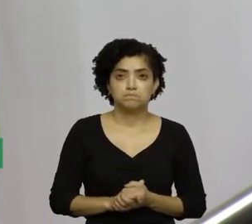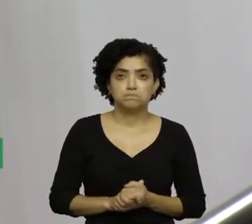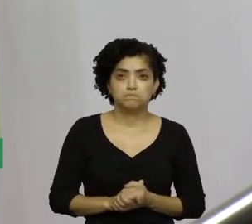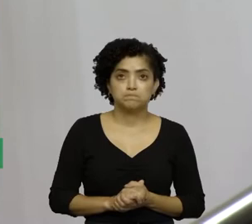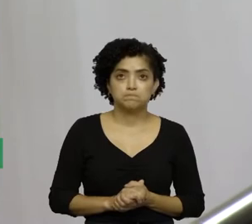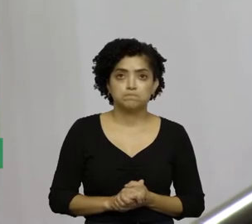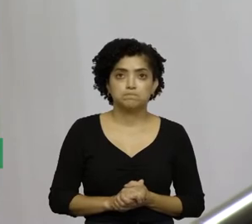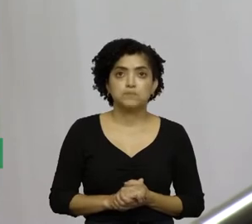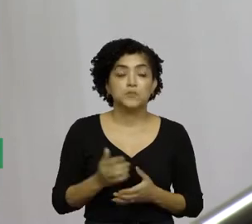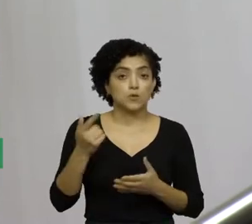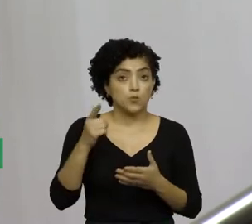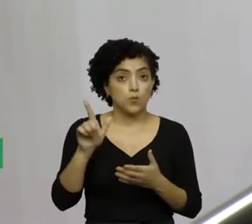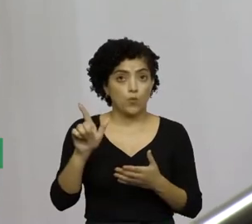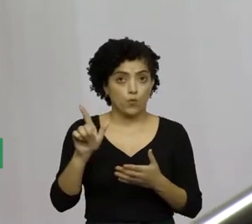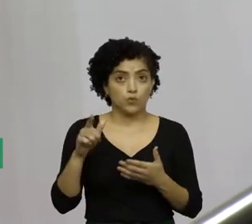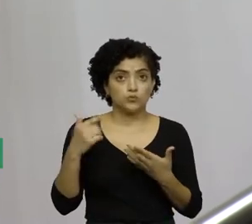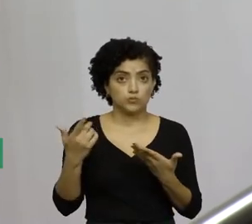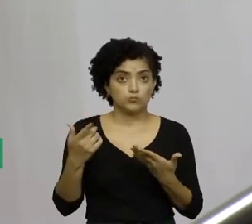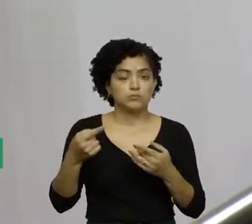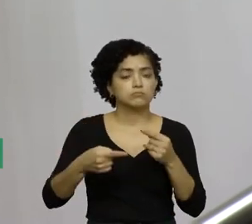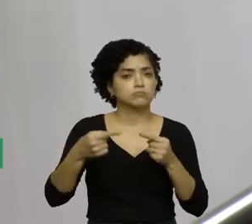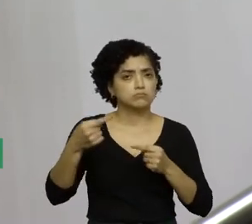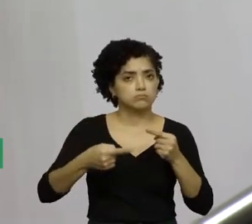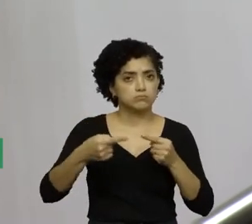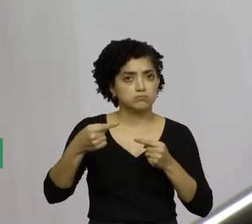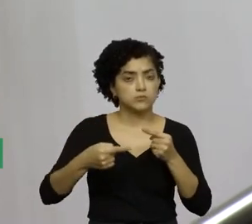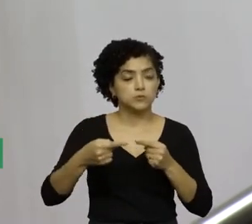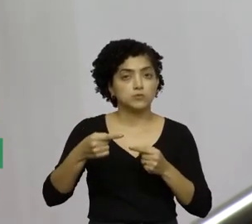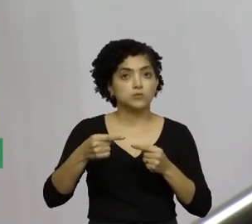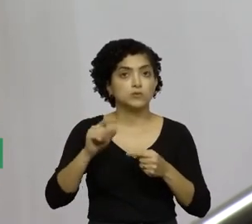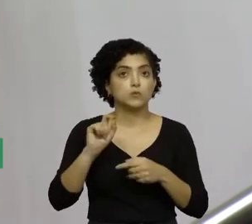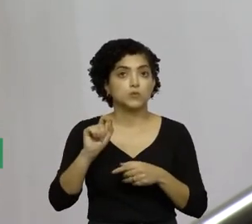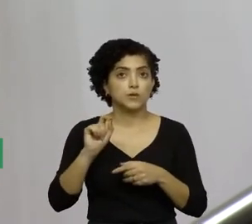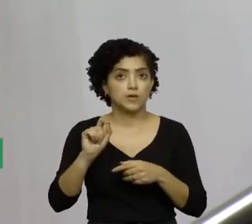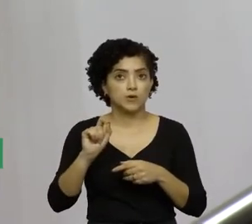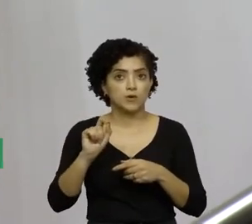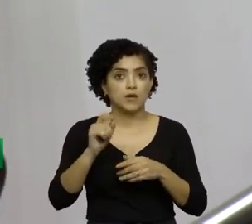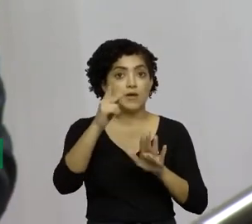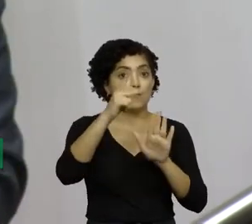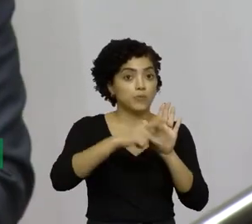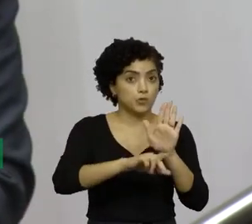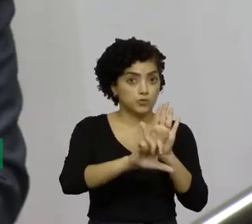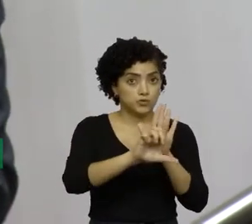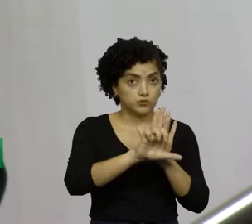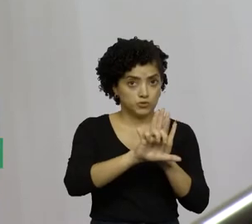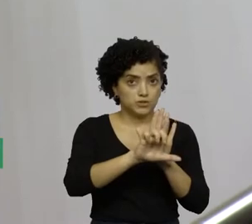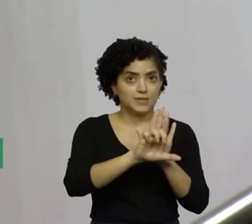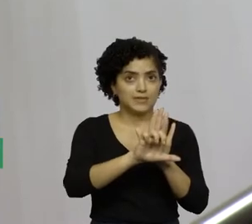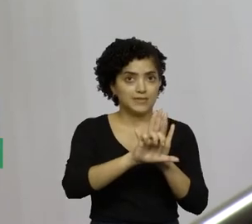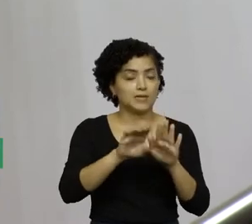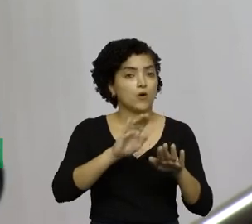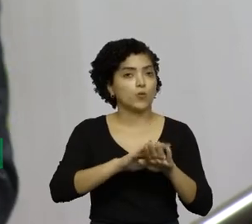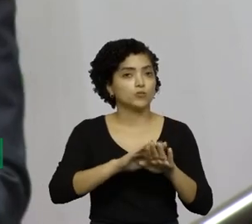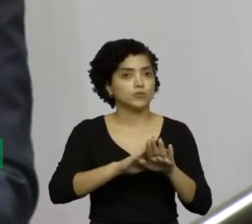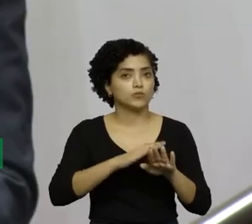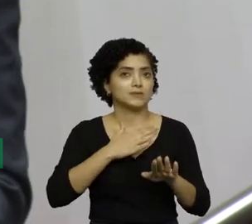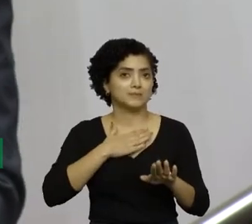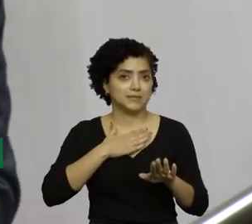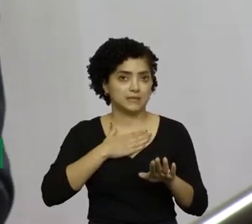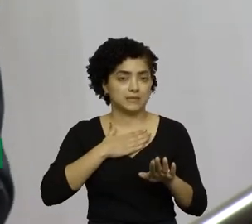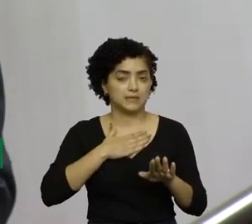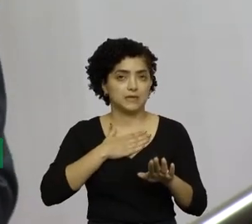um outro item dessa discussão, que é um projeto de lei de minha autoria